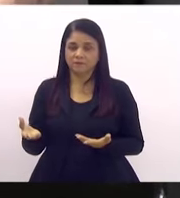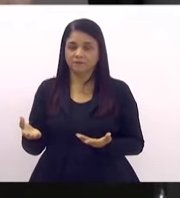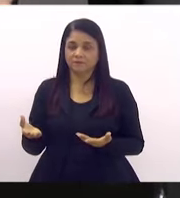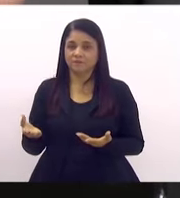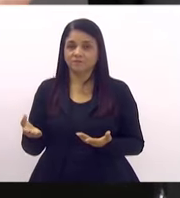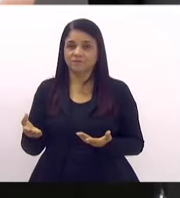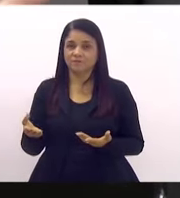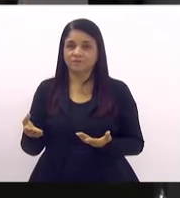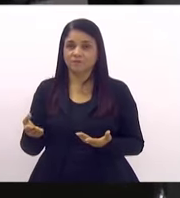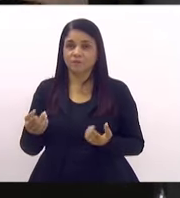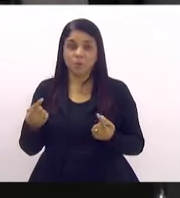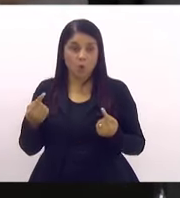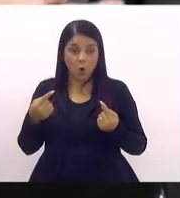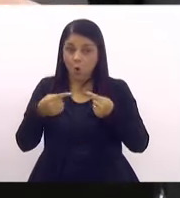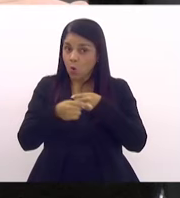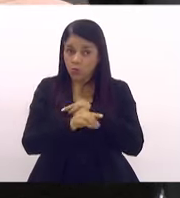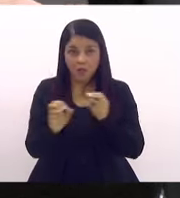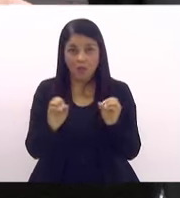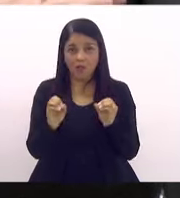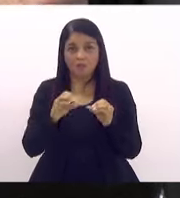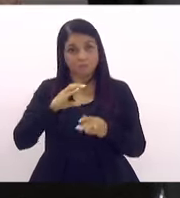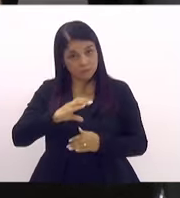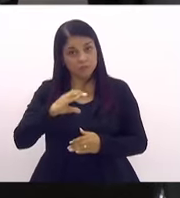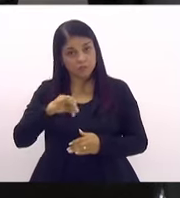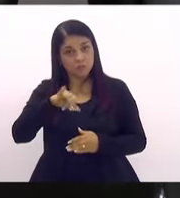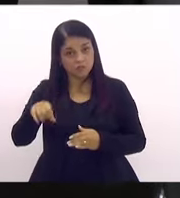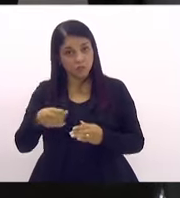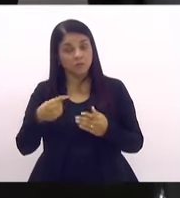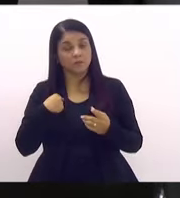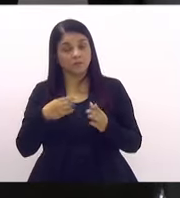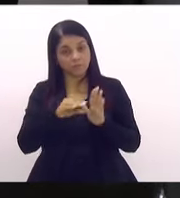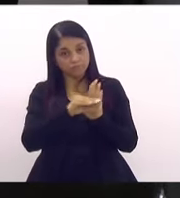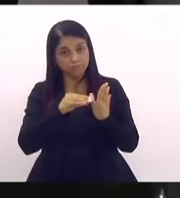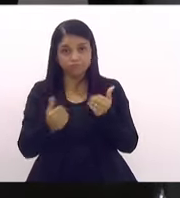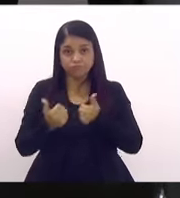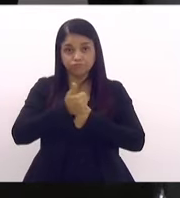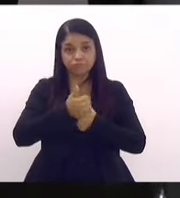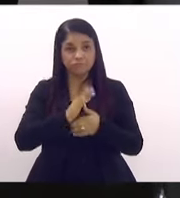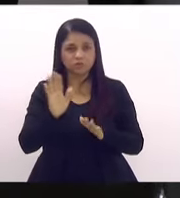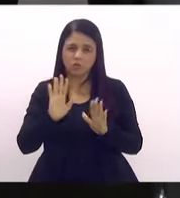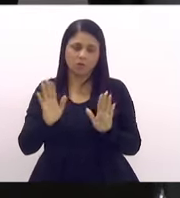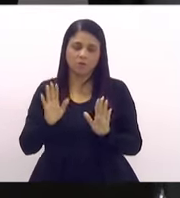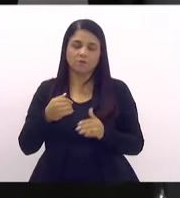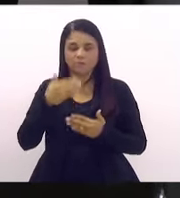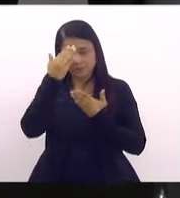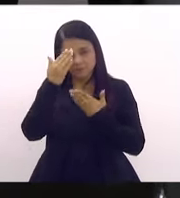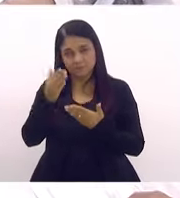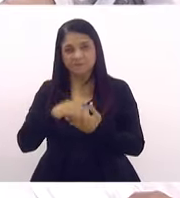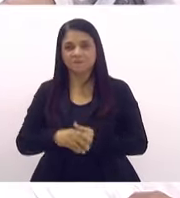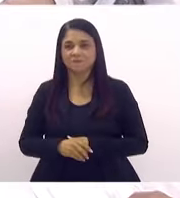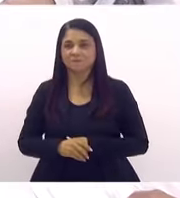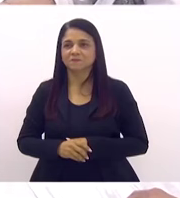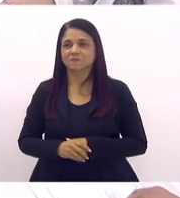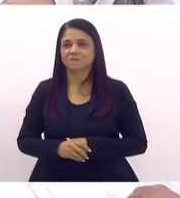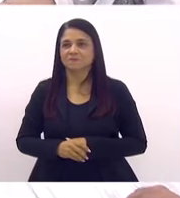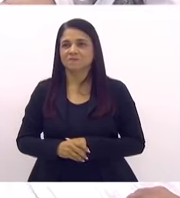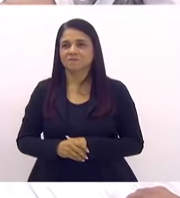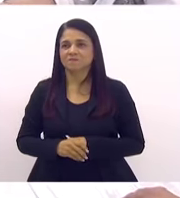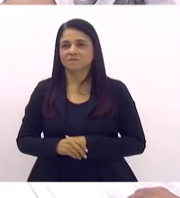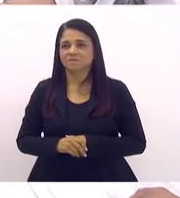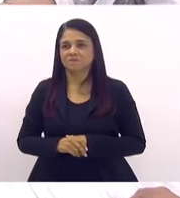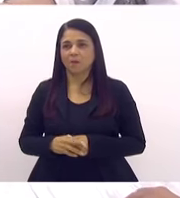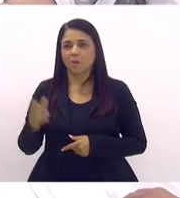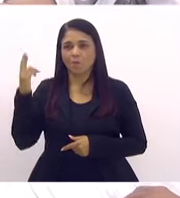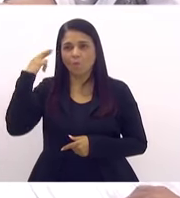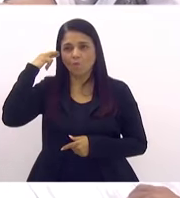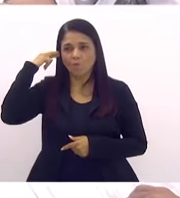Tanto não é o contrário que a CCJ está dando. Só a matéria. Obrigado. Deputada Célia, de antemão, foi um